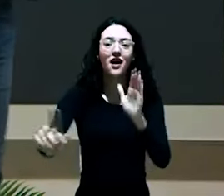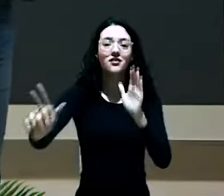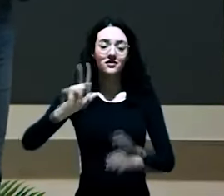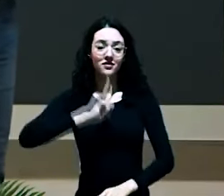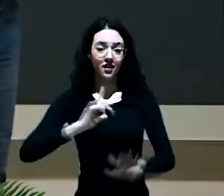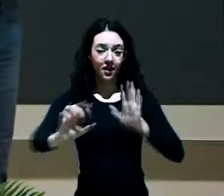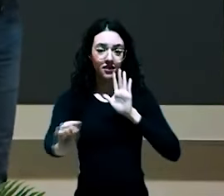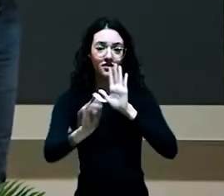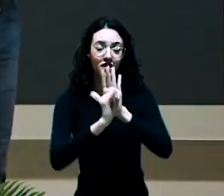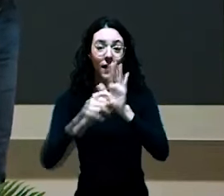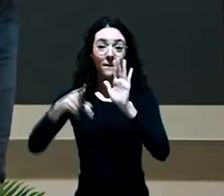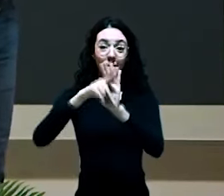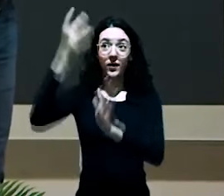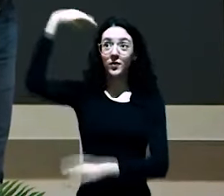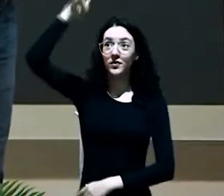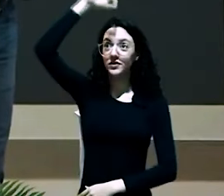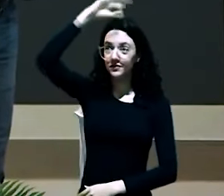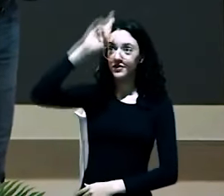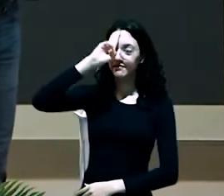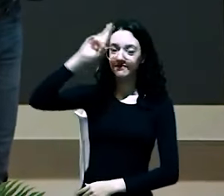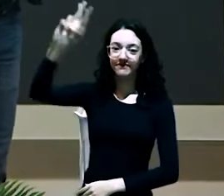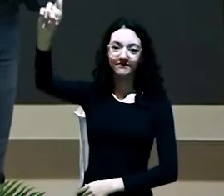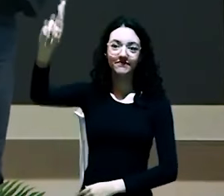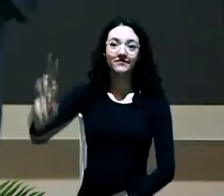do Senhor. Ele seja louvado nesta noite.